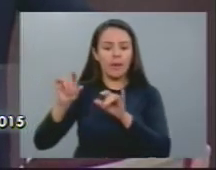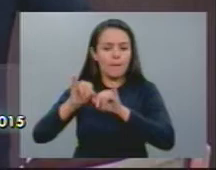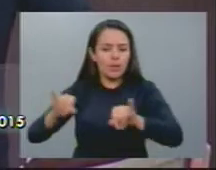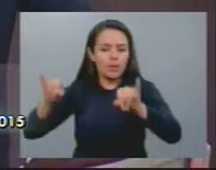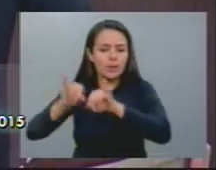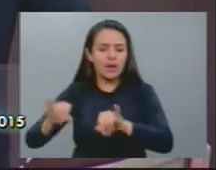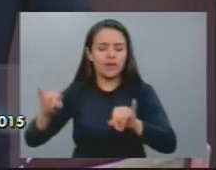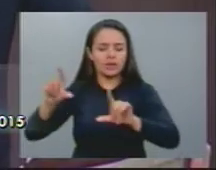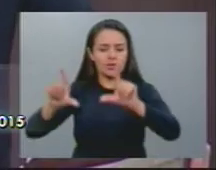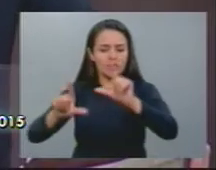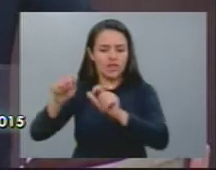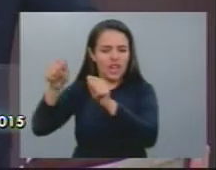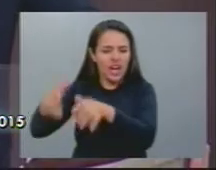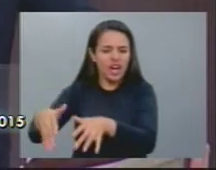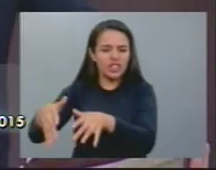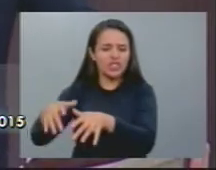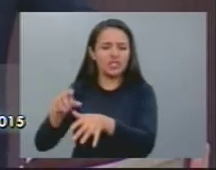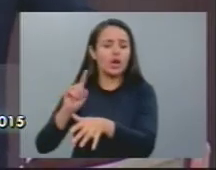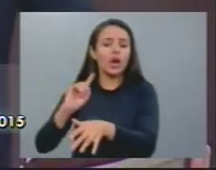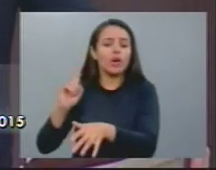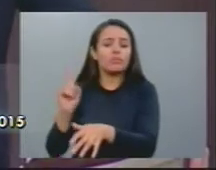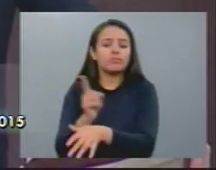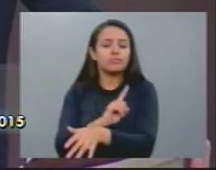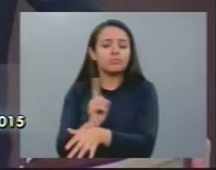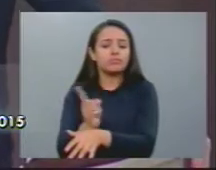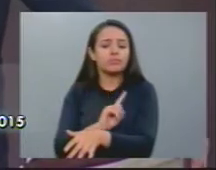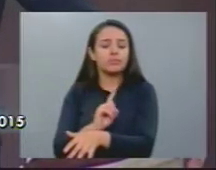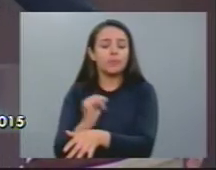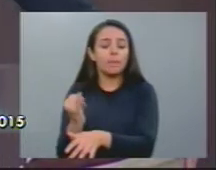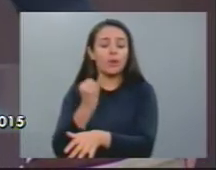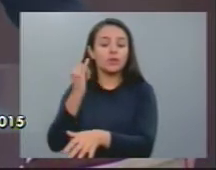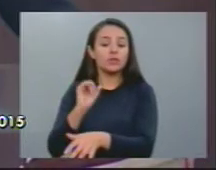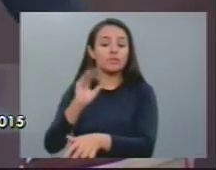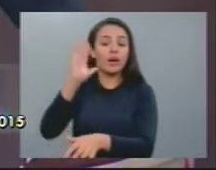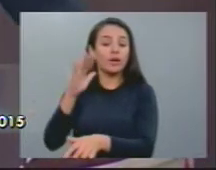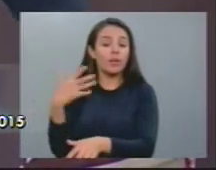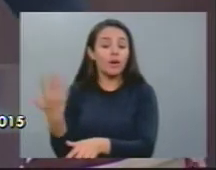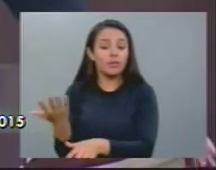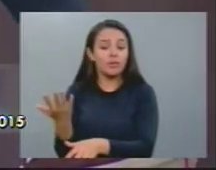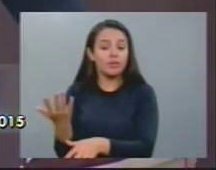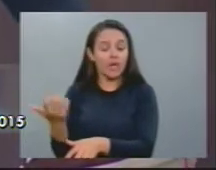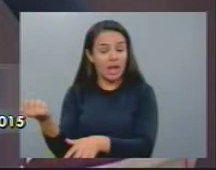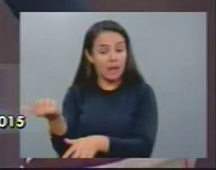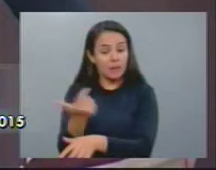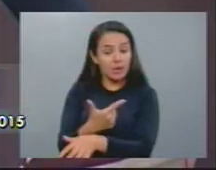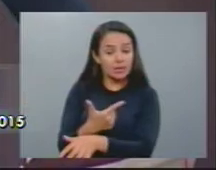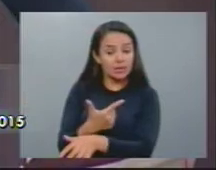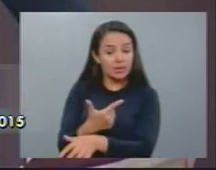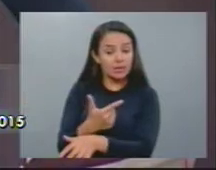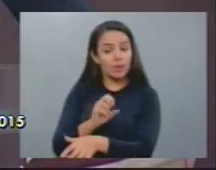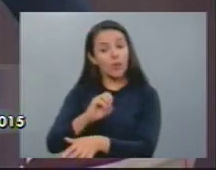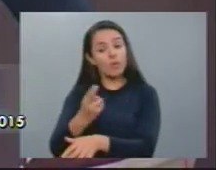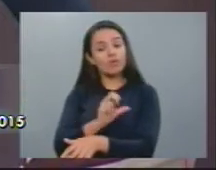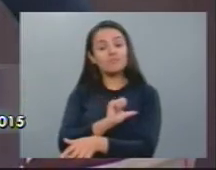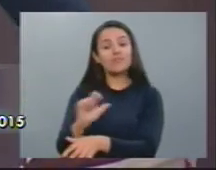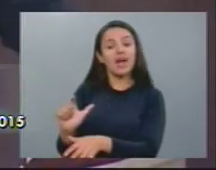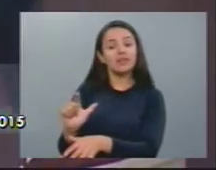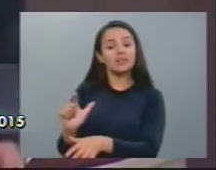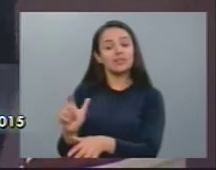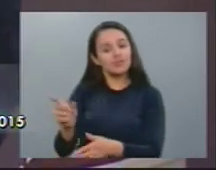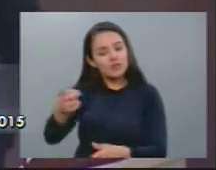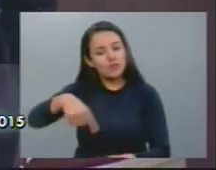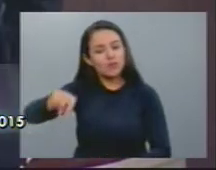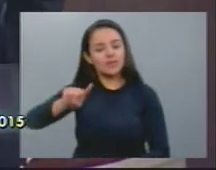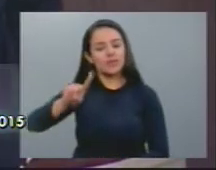publicidade governamental. É disso que se trata. Eu repito, quero deixar aqui em alto e bom